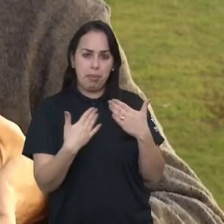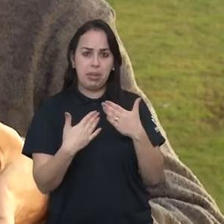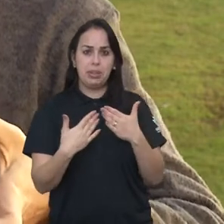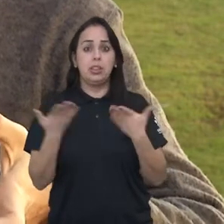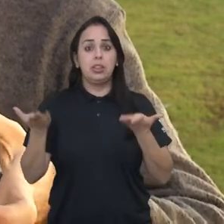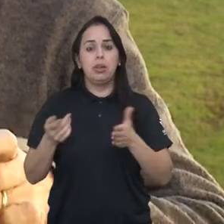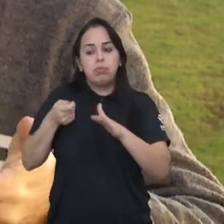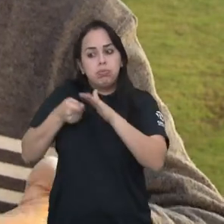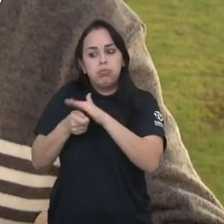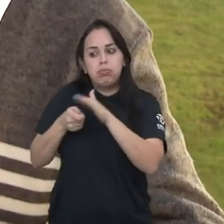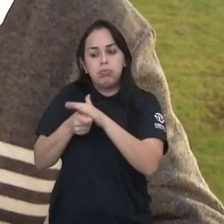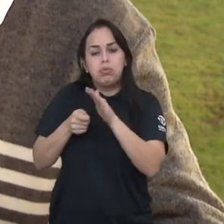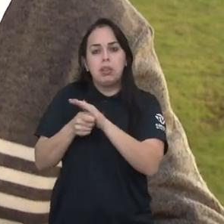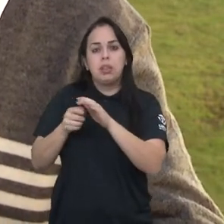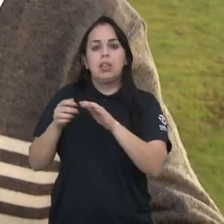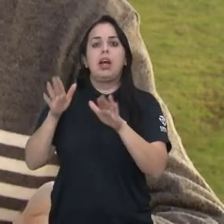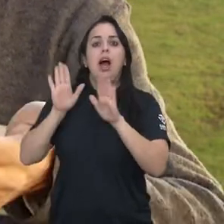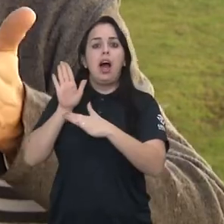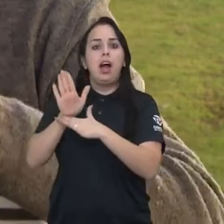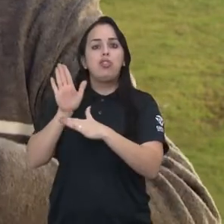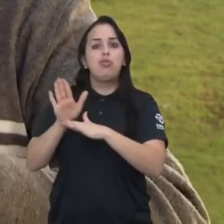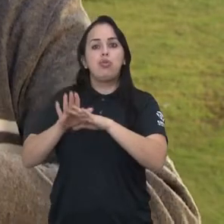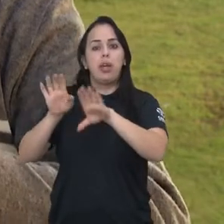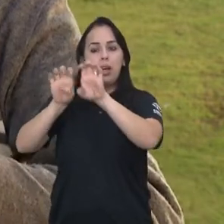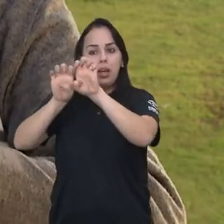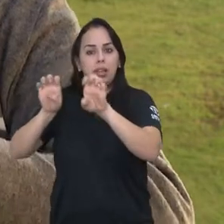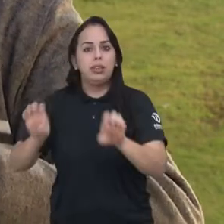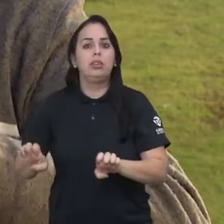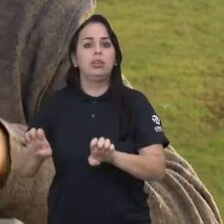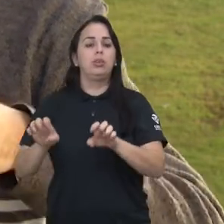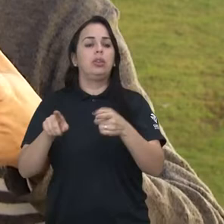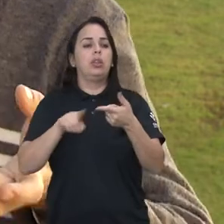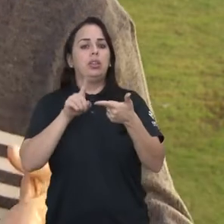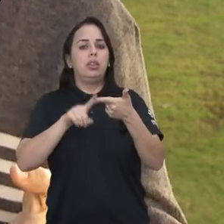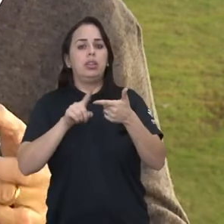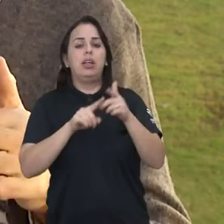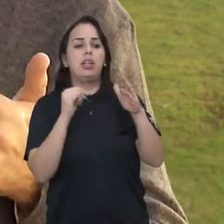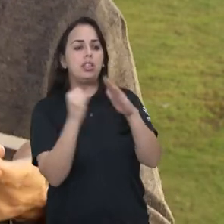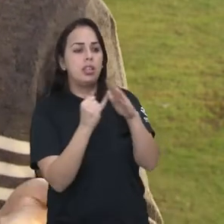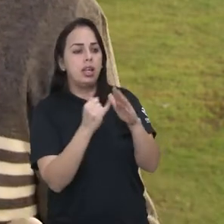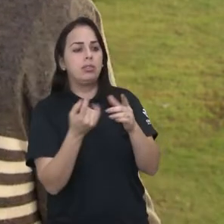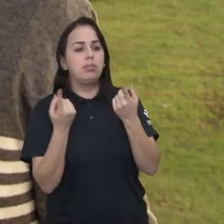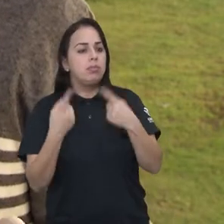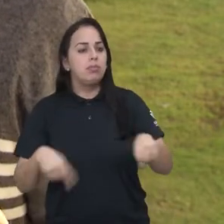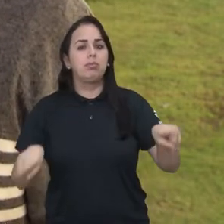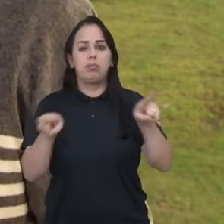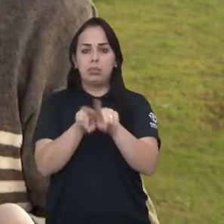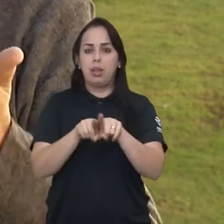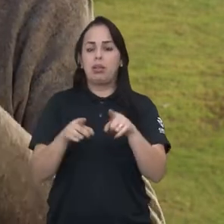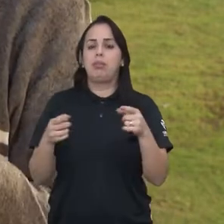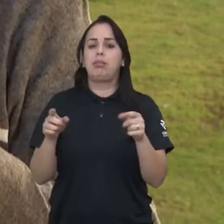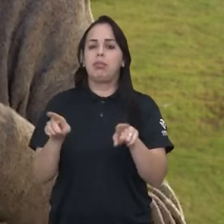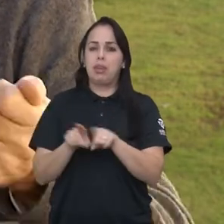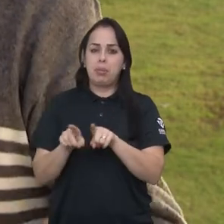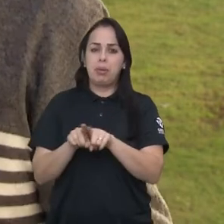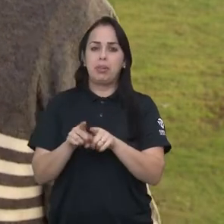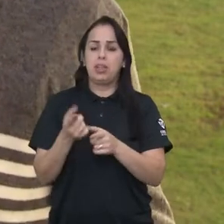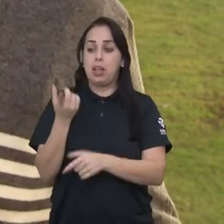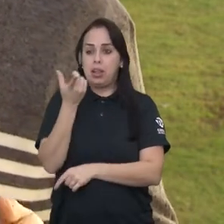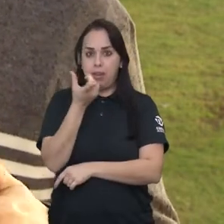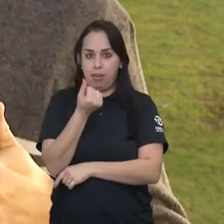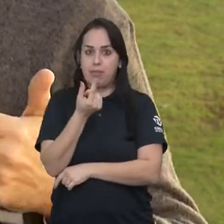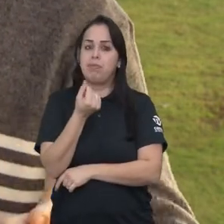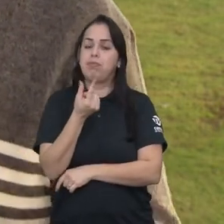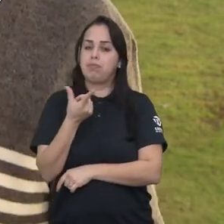ele estrutura a entidade como o nosso lar como outras entidades né apresentando programas fazem parceria para empresa e tendo